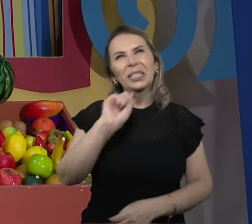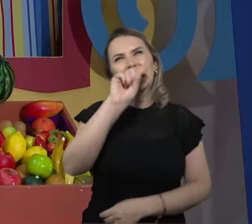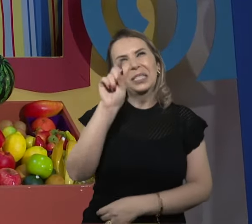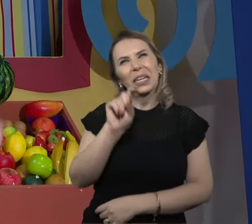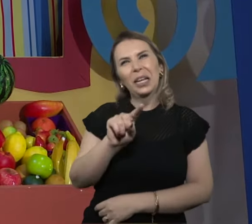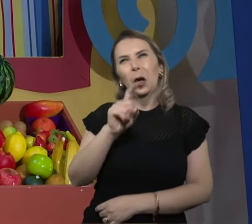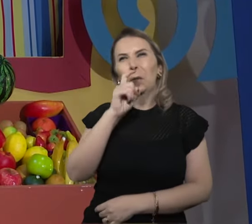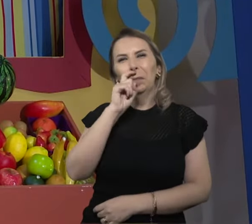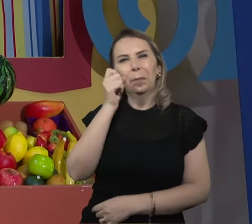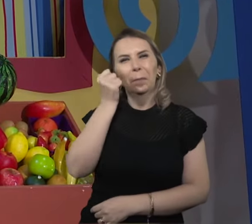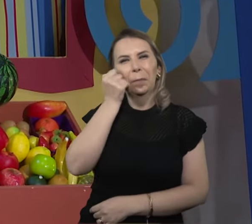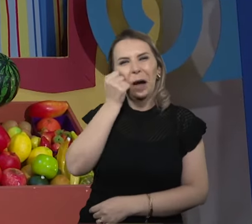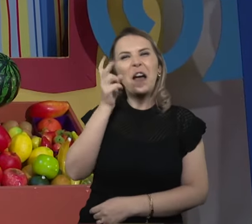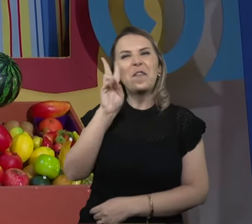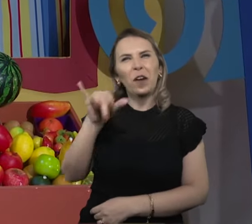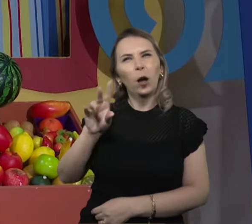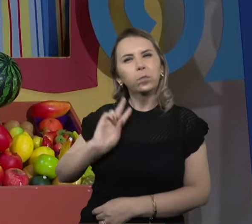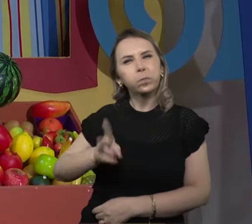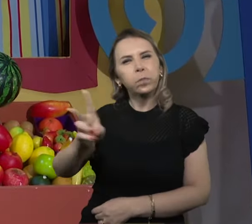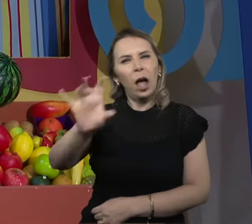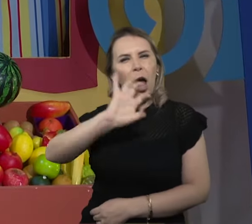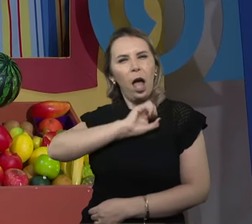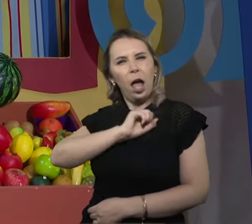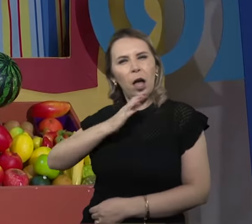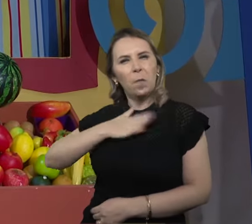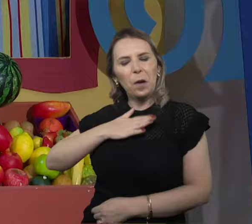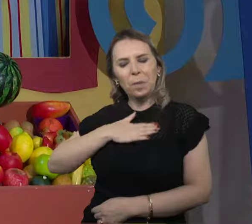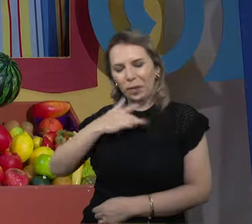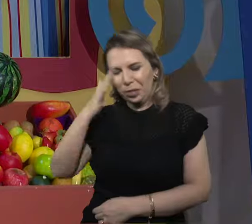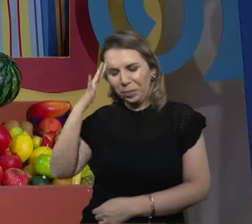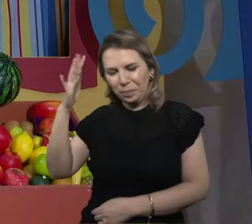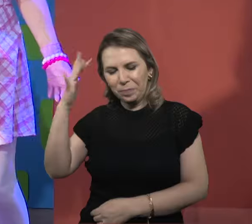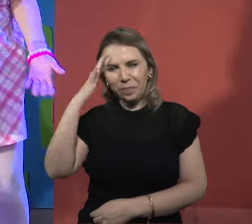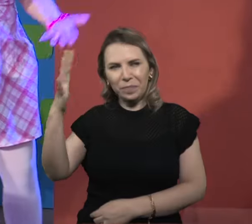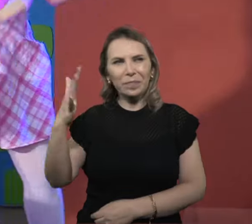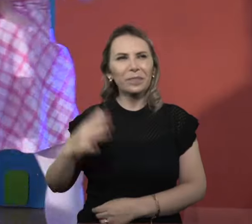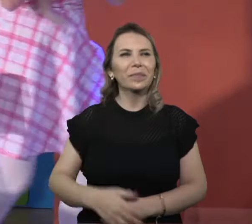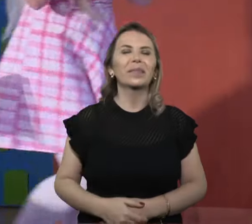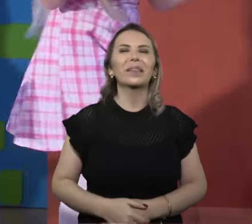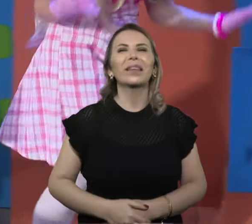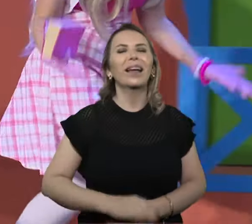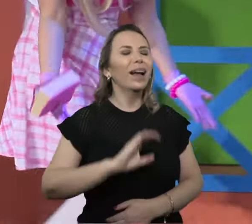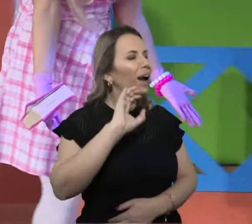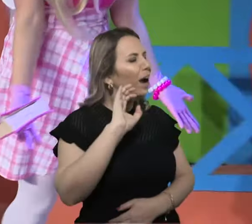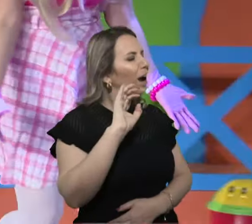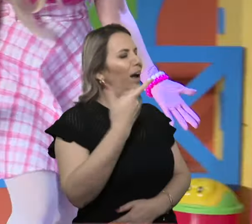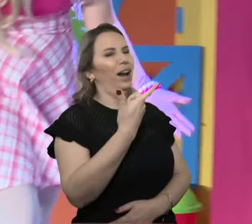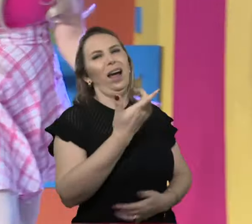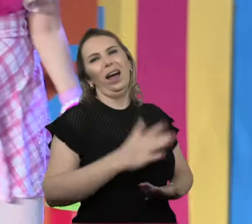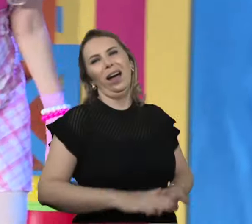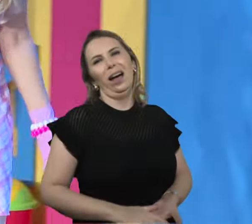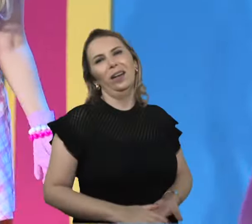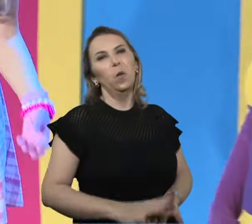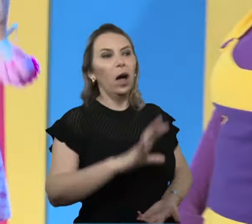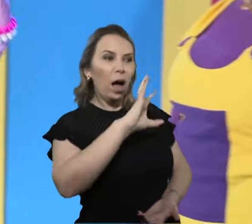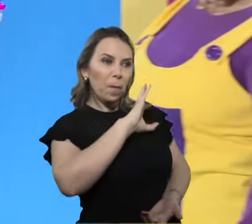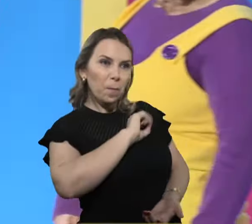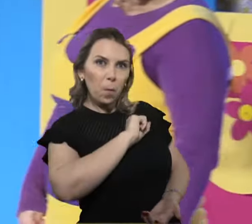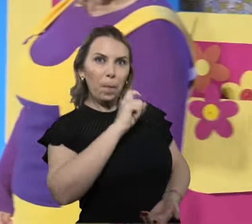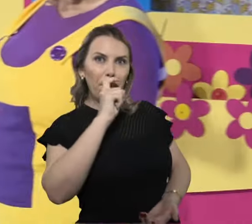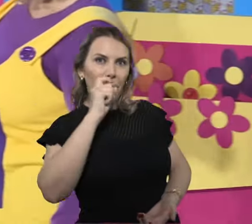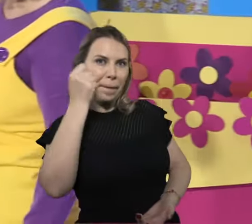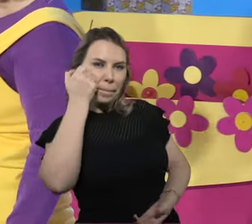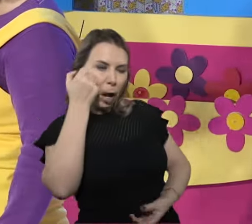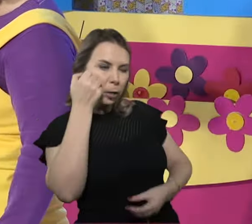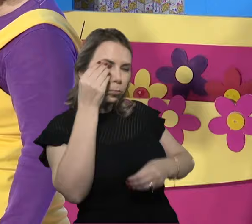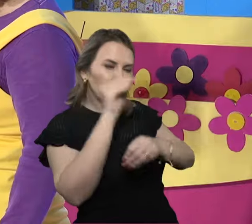Mas será que o meu papai e a minha mamãe ainda vão me amar? Mas é claro, Manu. O amor